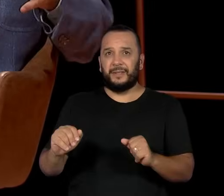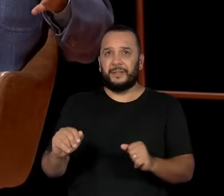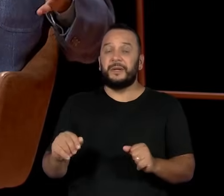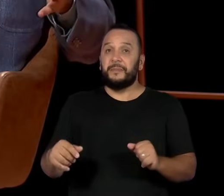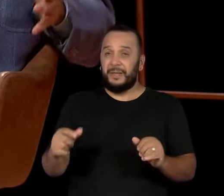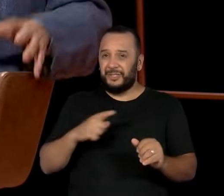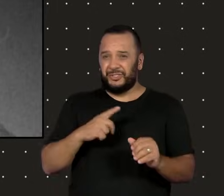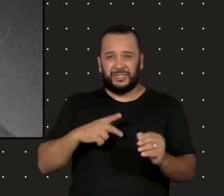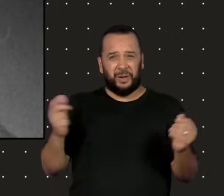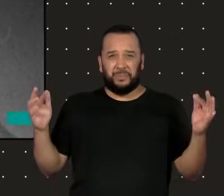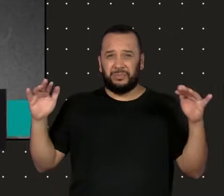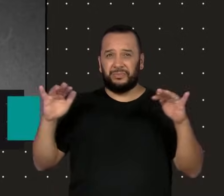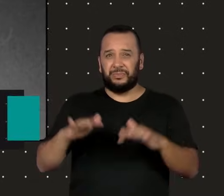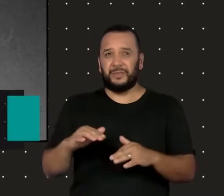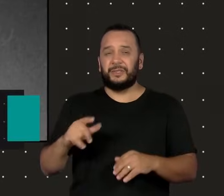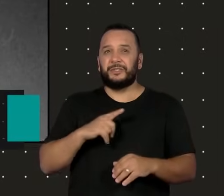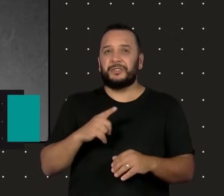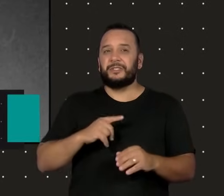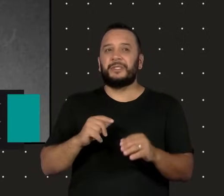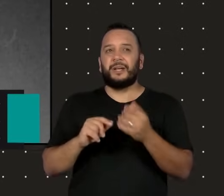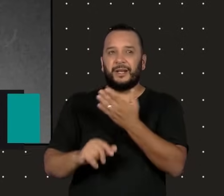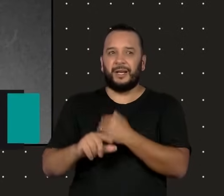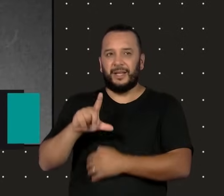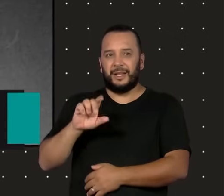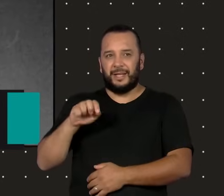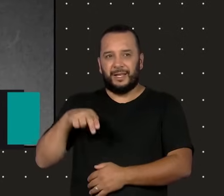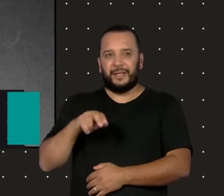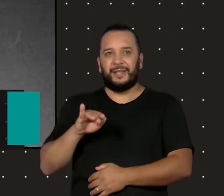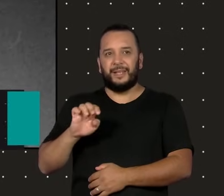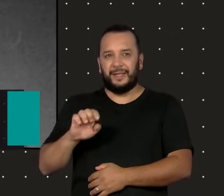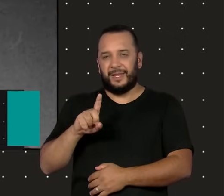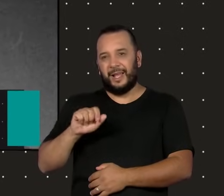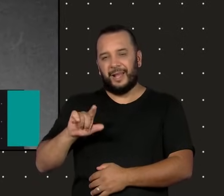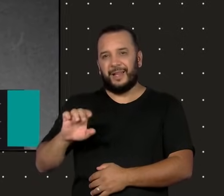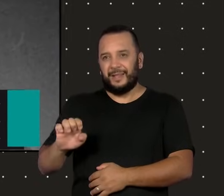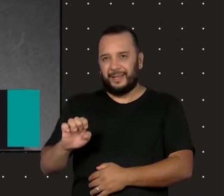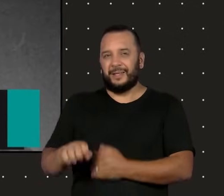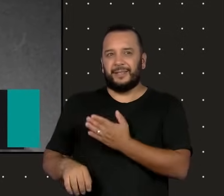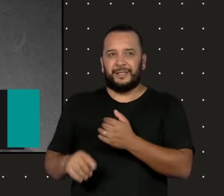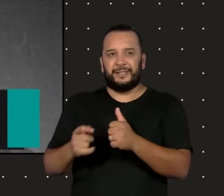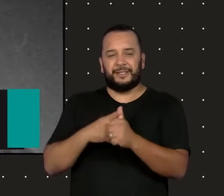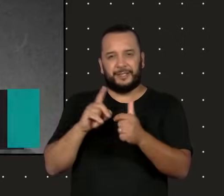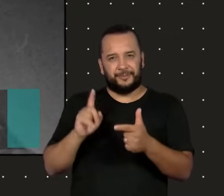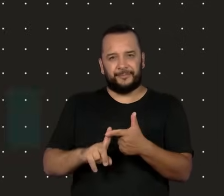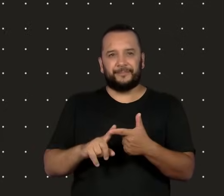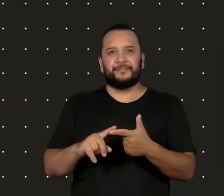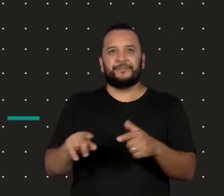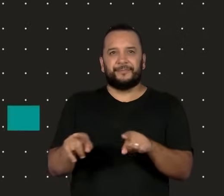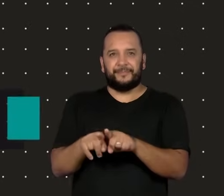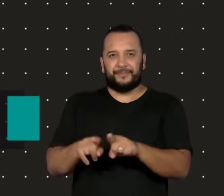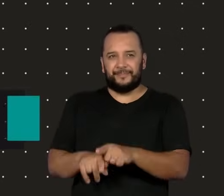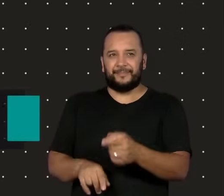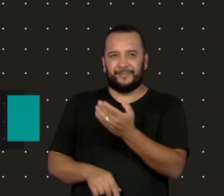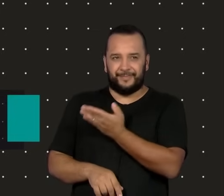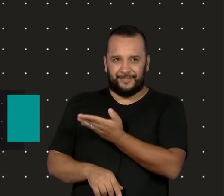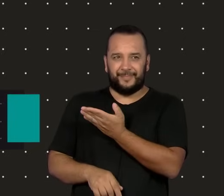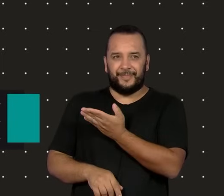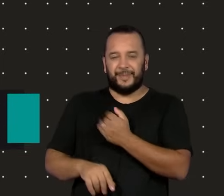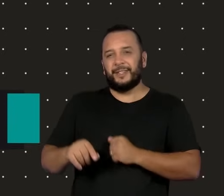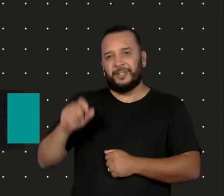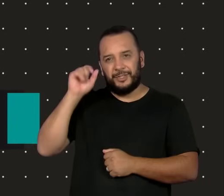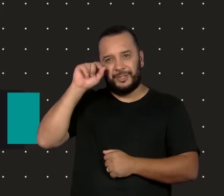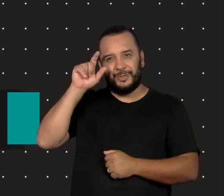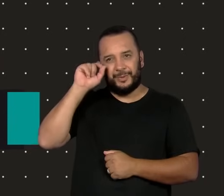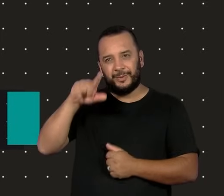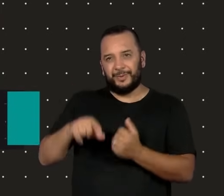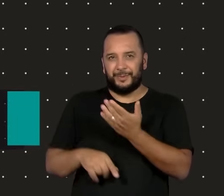o elenco lotado. E na porta estava Lene Dale e Chico Buarque, que era aluno da Faculdade de Arquitetura da rua em frente ao Mackenzie,